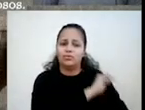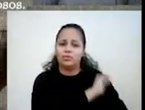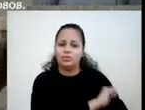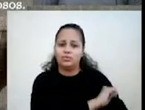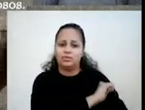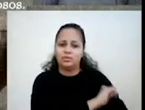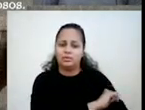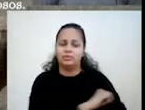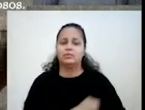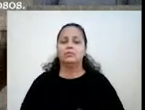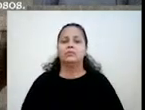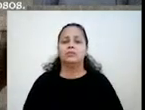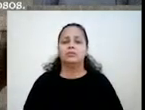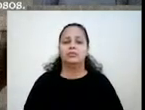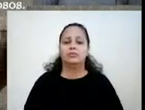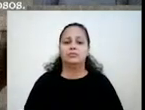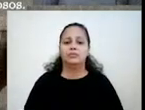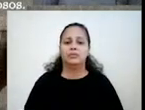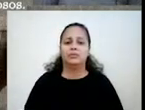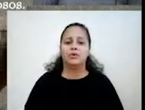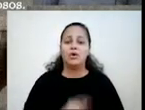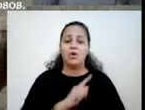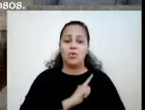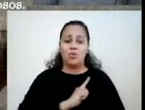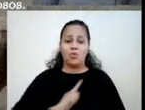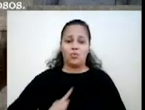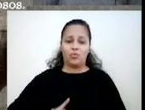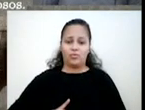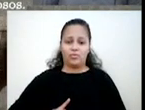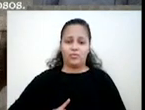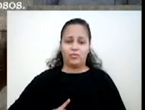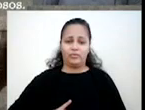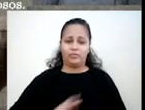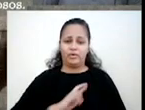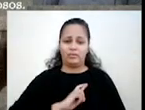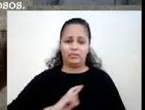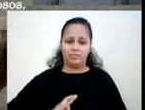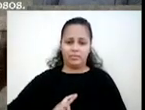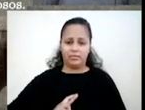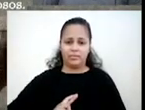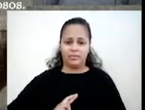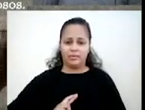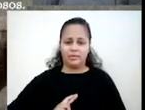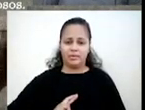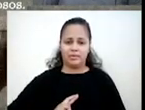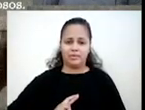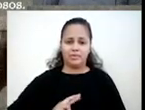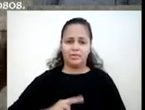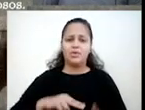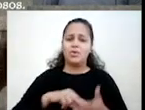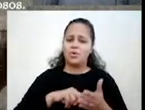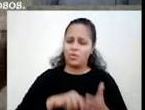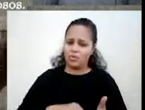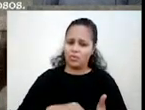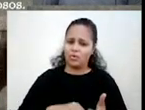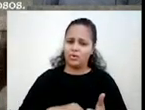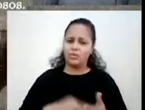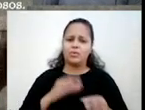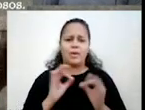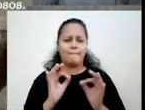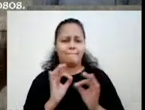muita opção, o governo republicano concordou em colocar fim aos castigos corporais, né, as chibatadas,